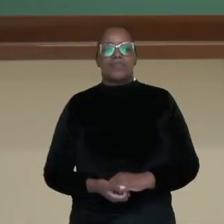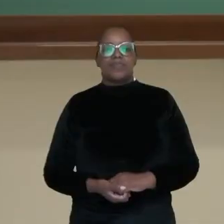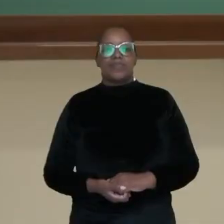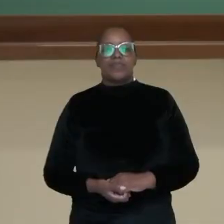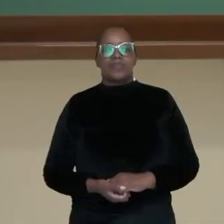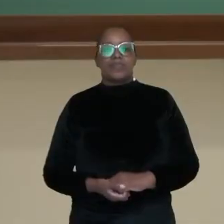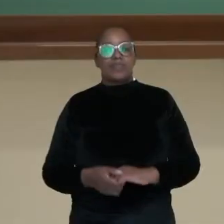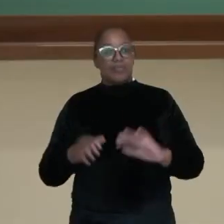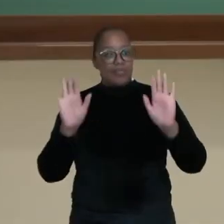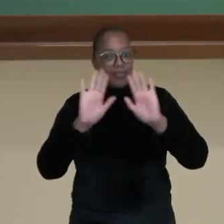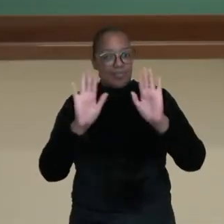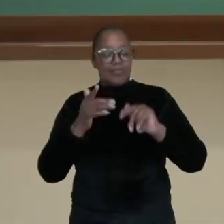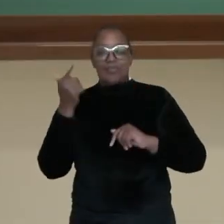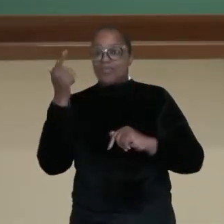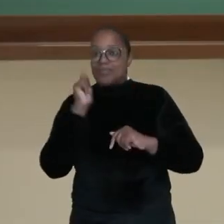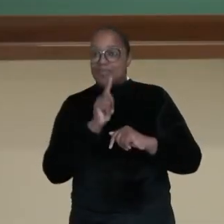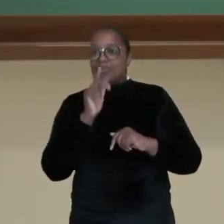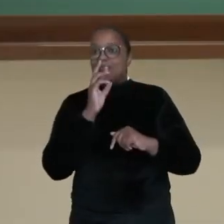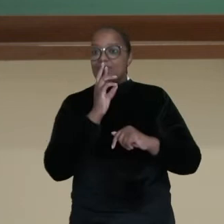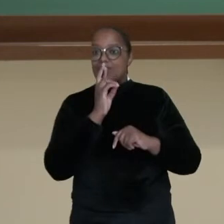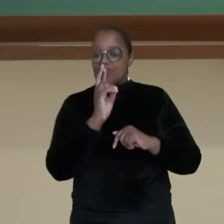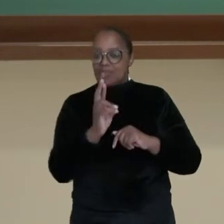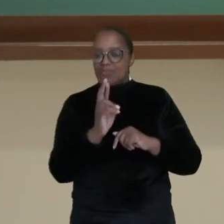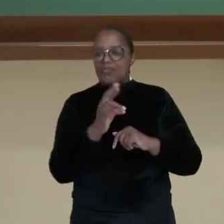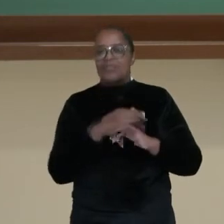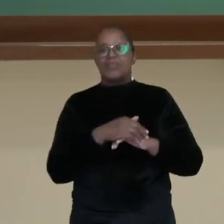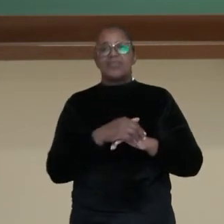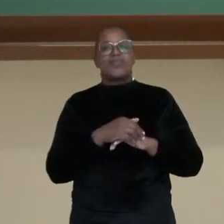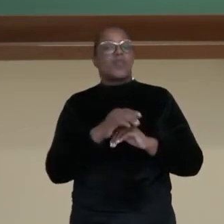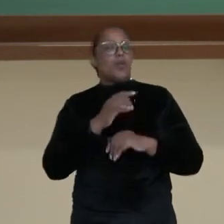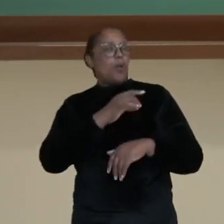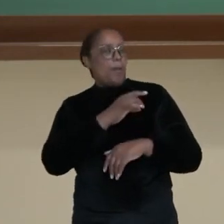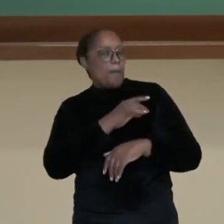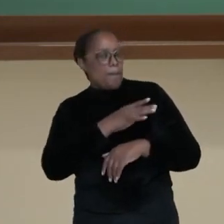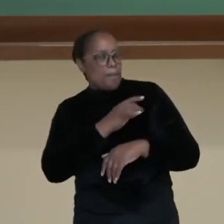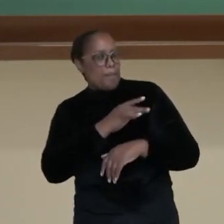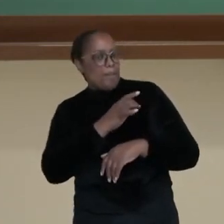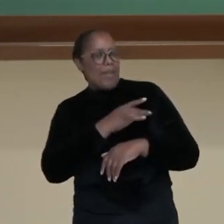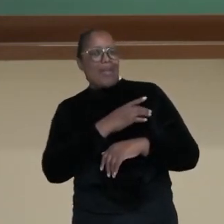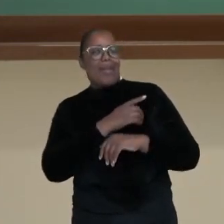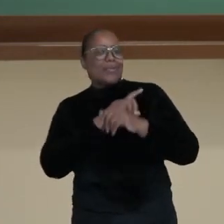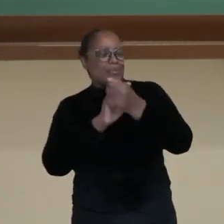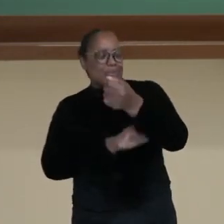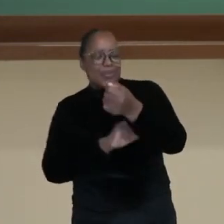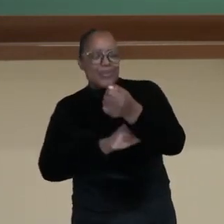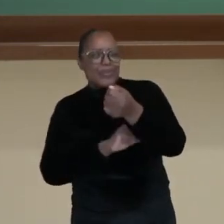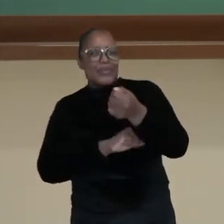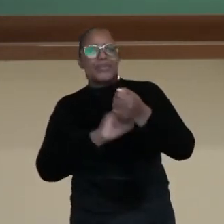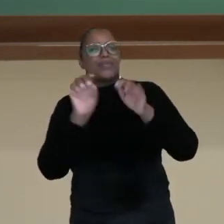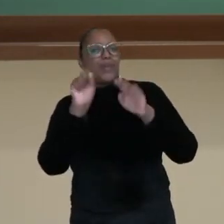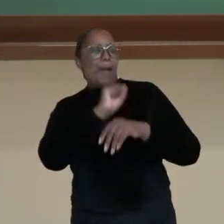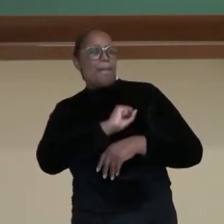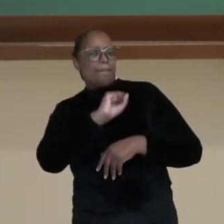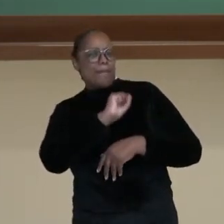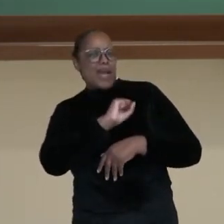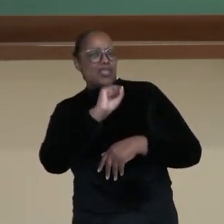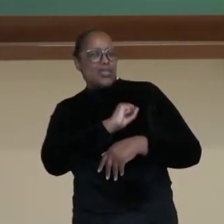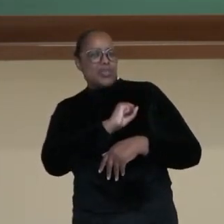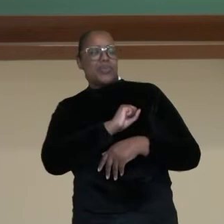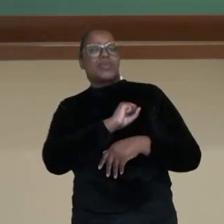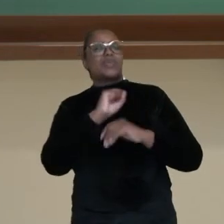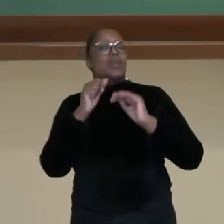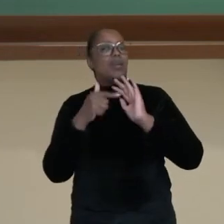E aí, pessoal, conseguiram responder, né? O medo, o terror, as paixões, né, que eram